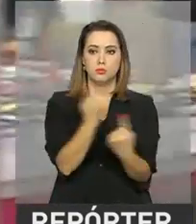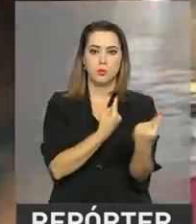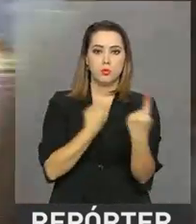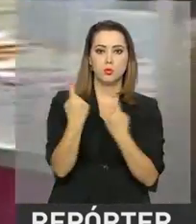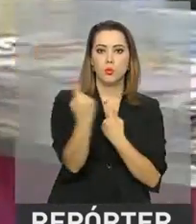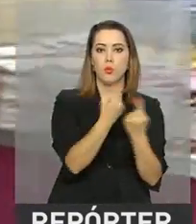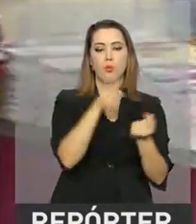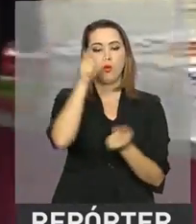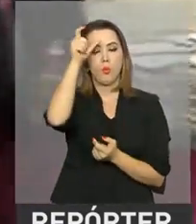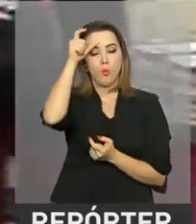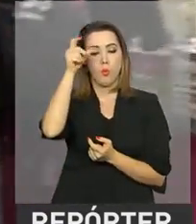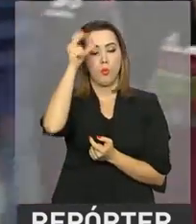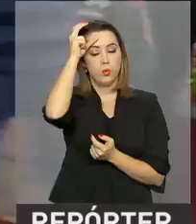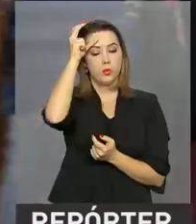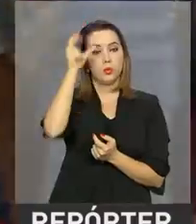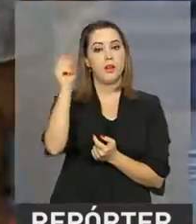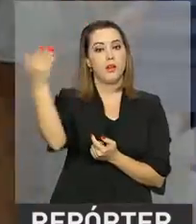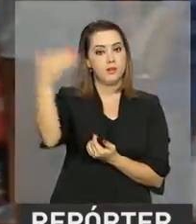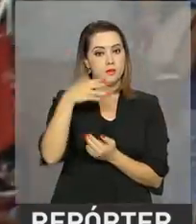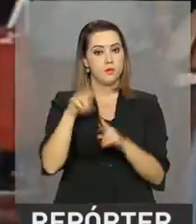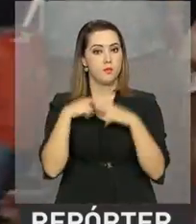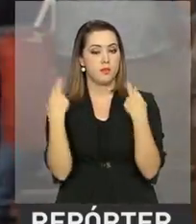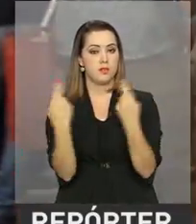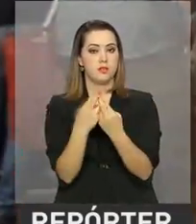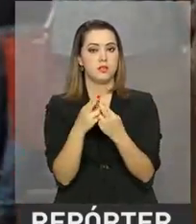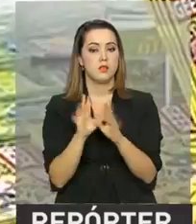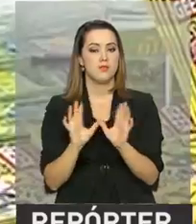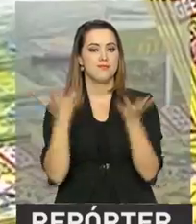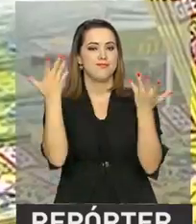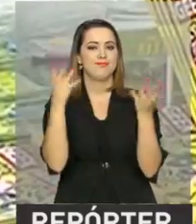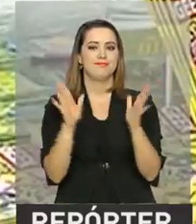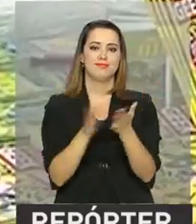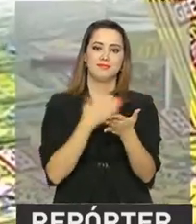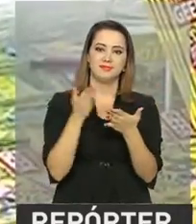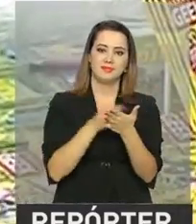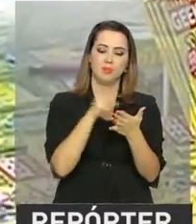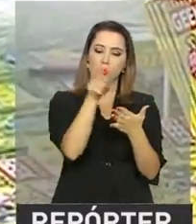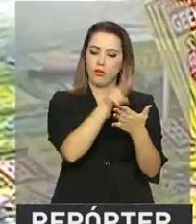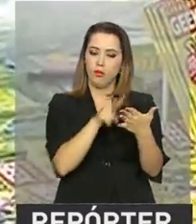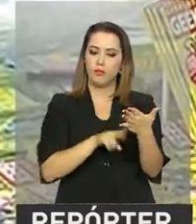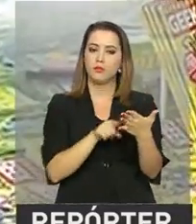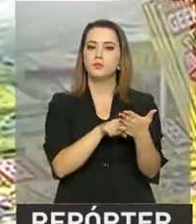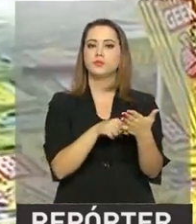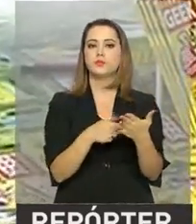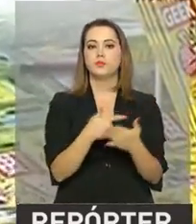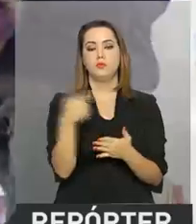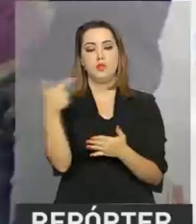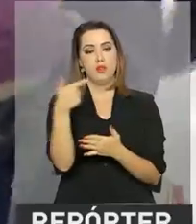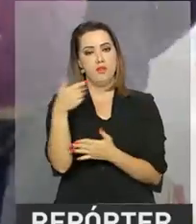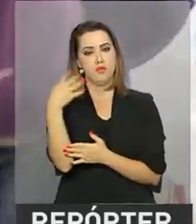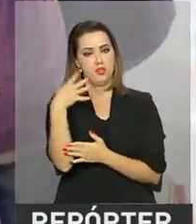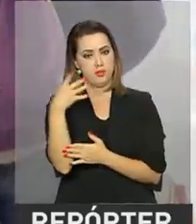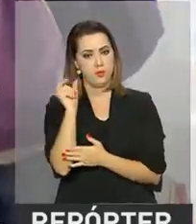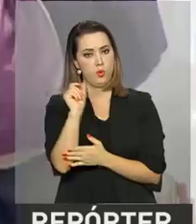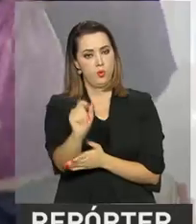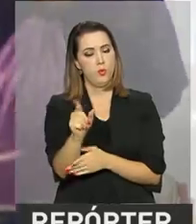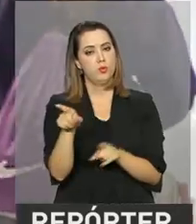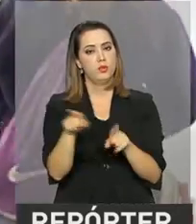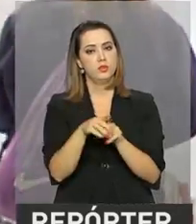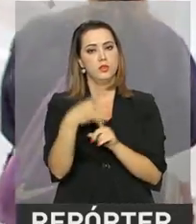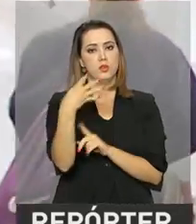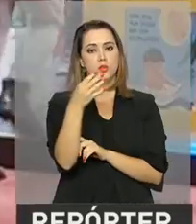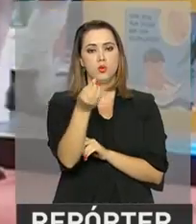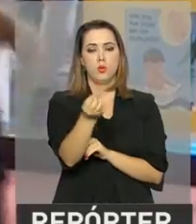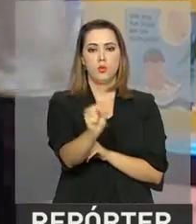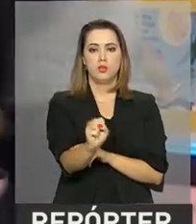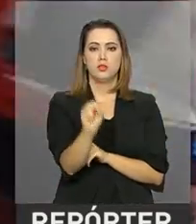do país e do mundo se reúnem para celebrar a leitura. Em sua 24ª edição, cerca de